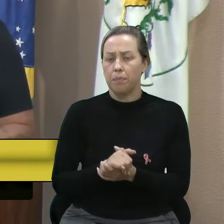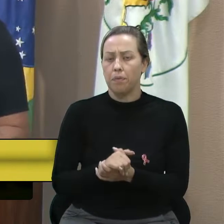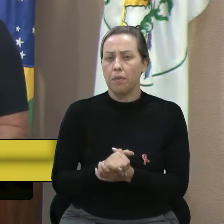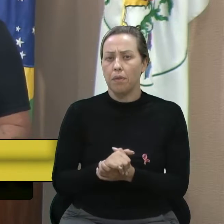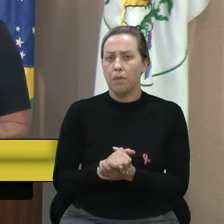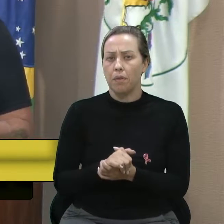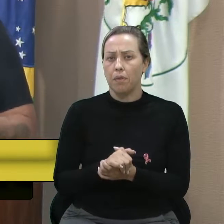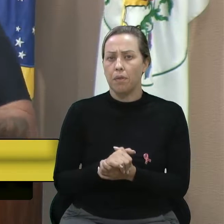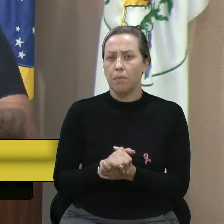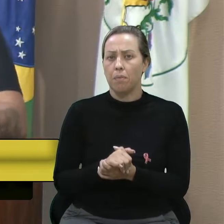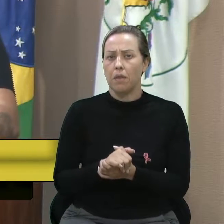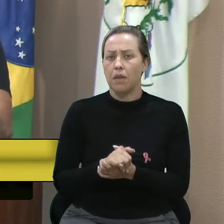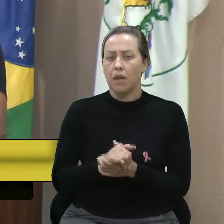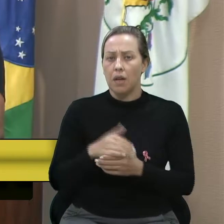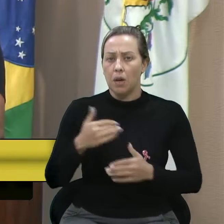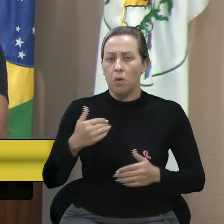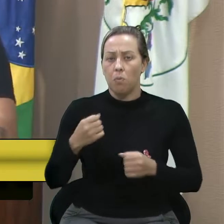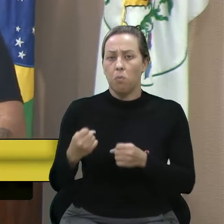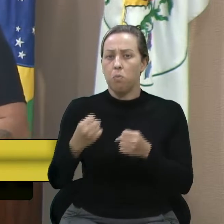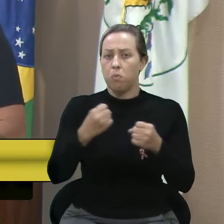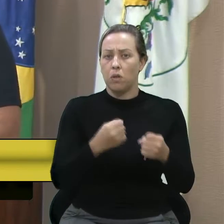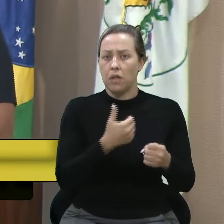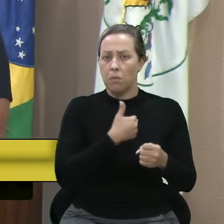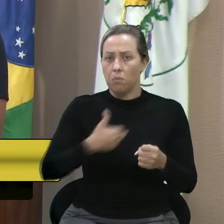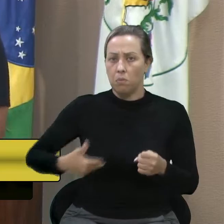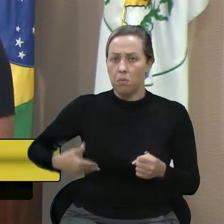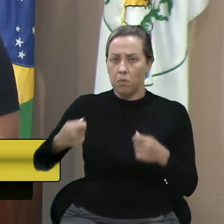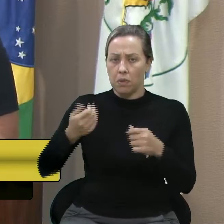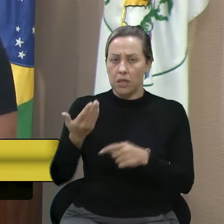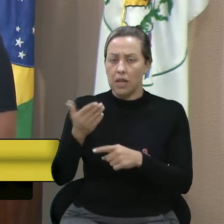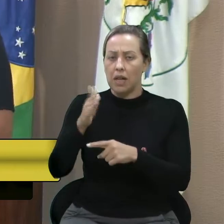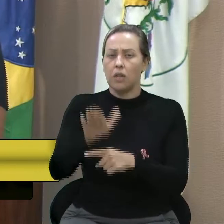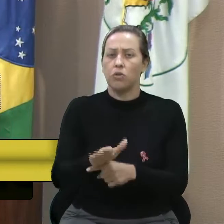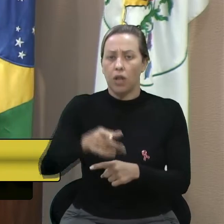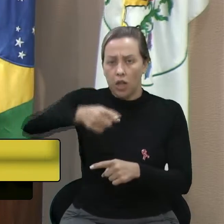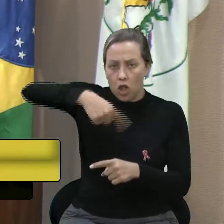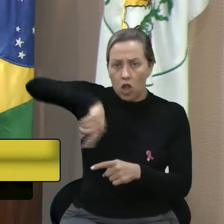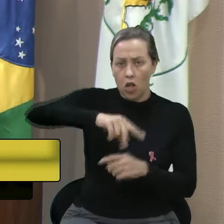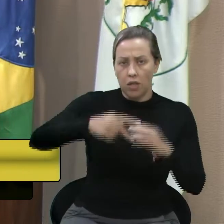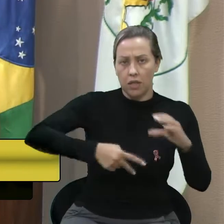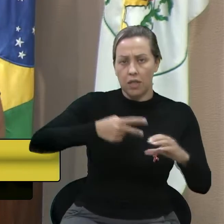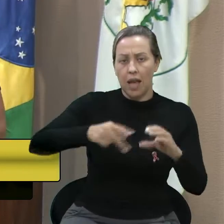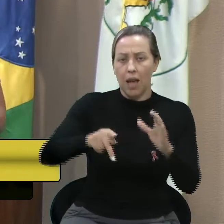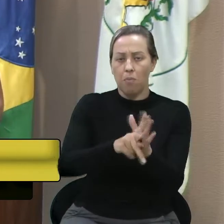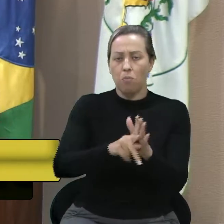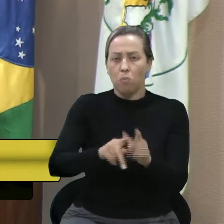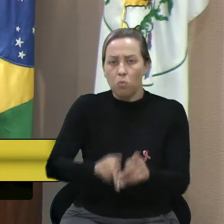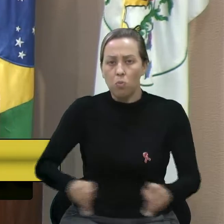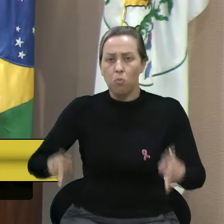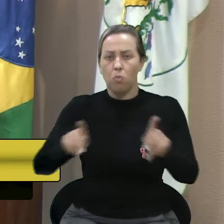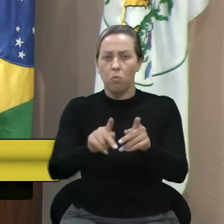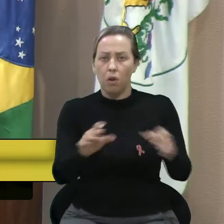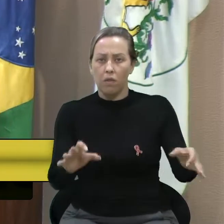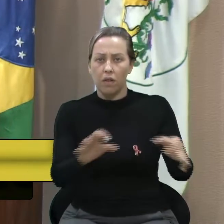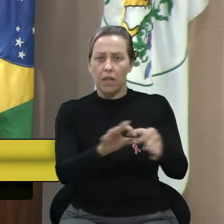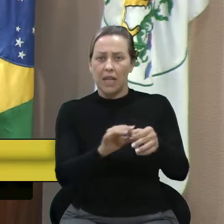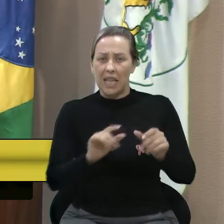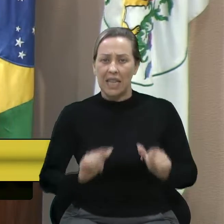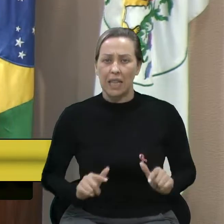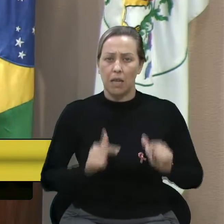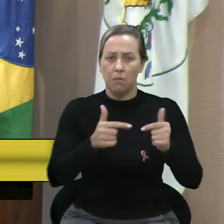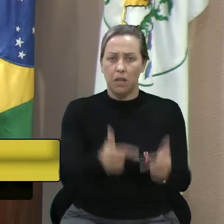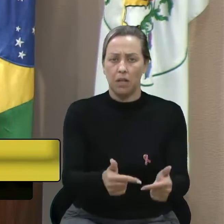de ações do poder público, e essa casa, que é a casa do povo, legislamos para a